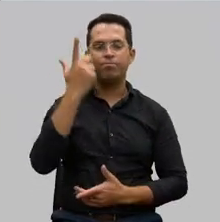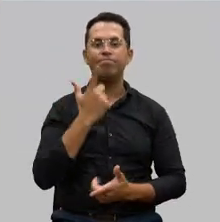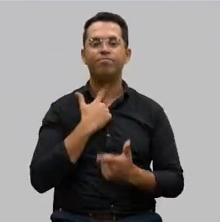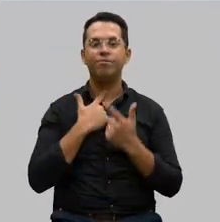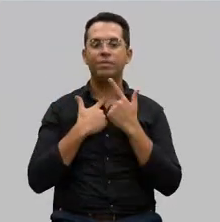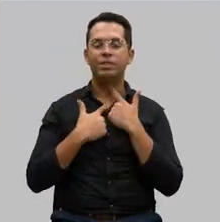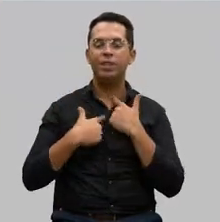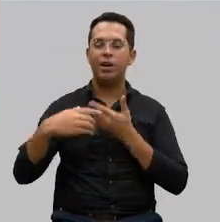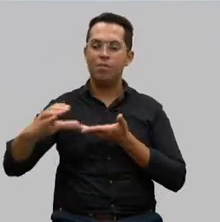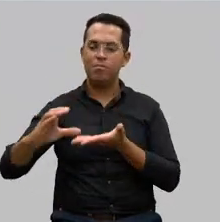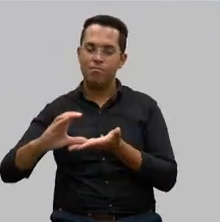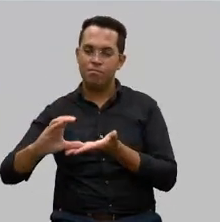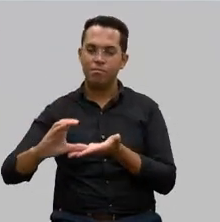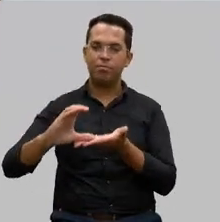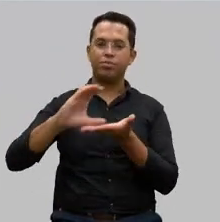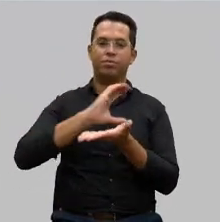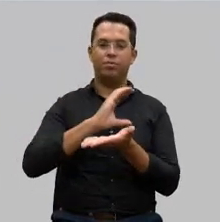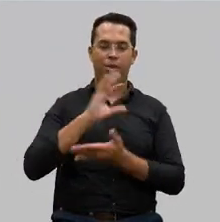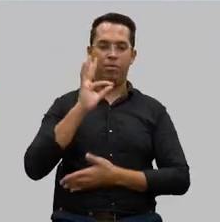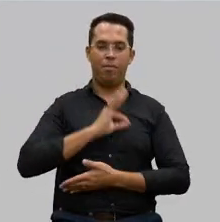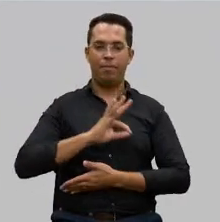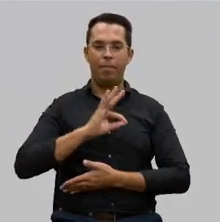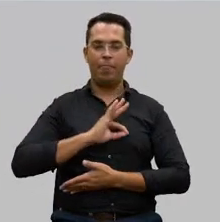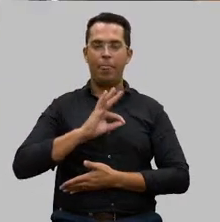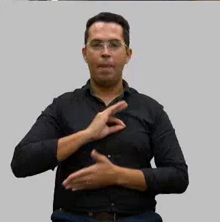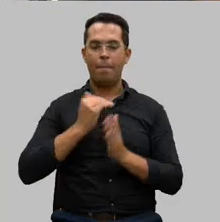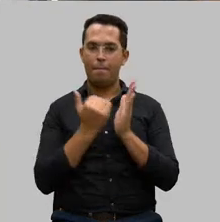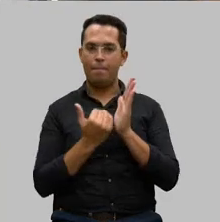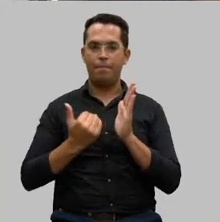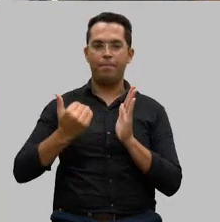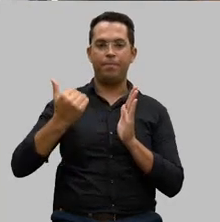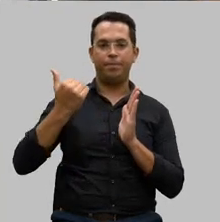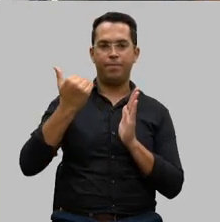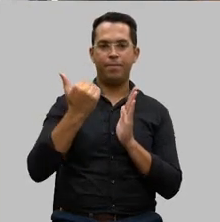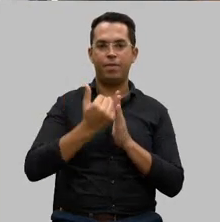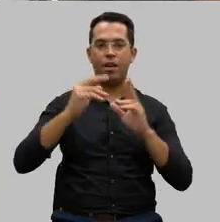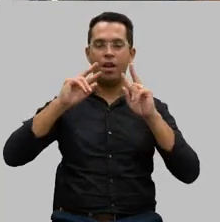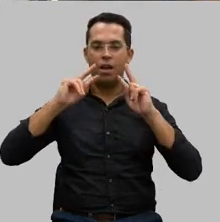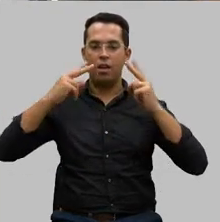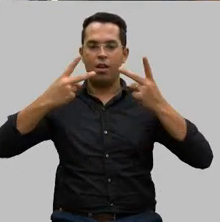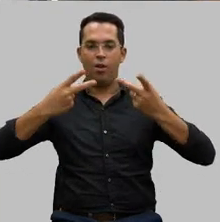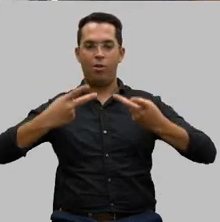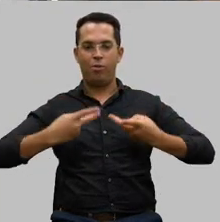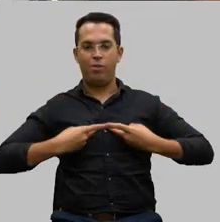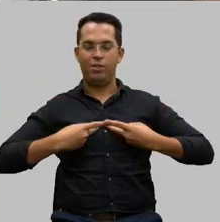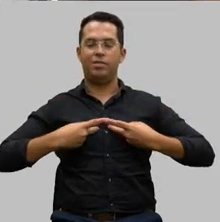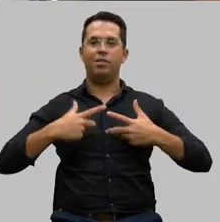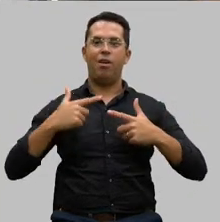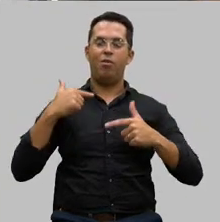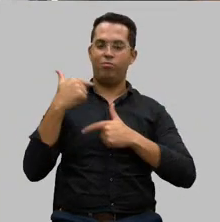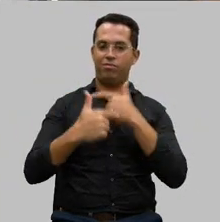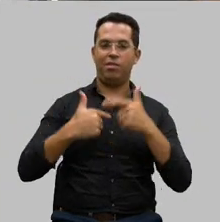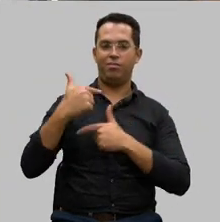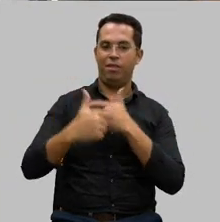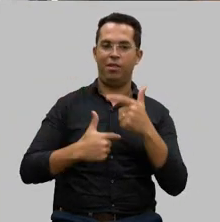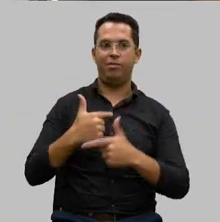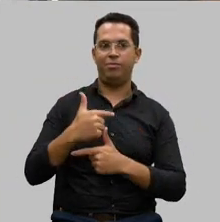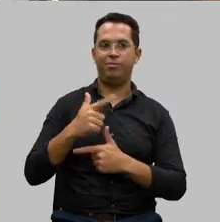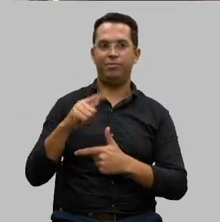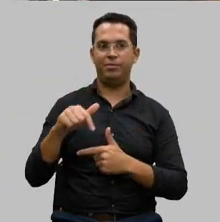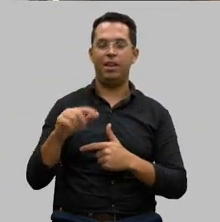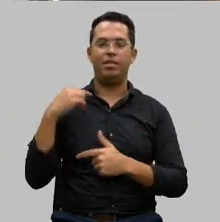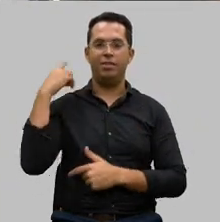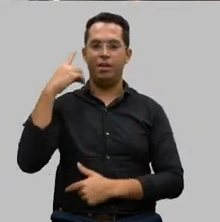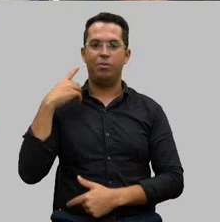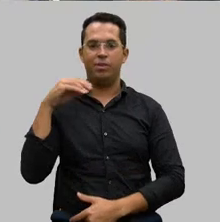para reconhecimento do trabalho com a Maria Teresa ja que foi feito entende é isso aí obrigado gente muito